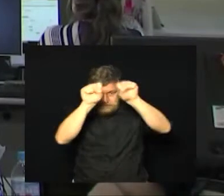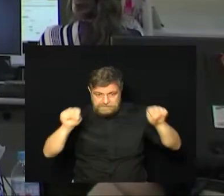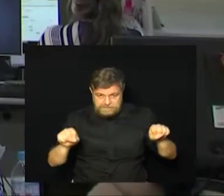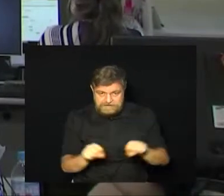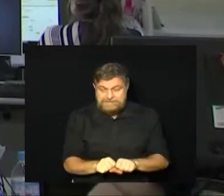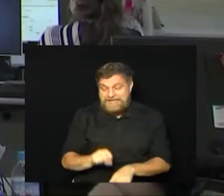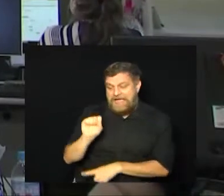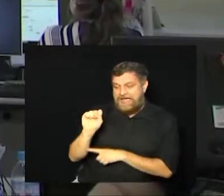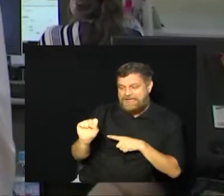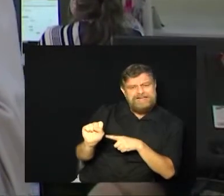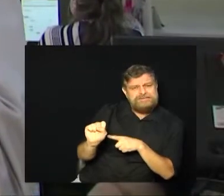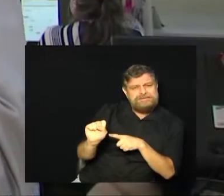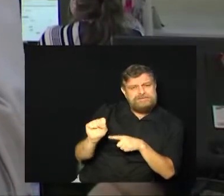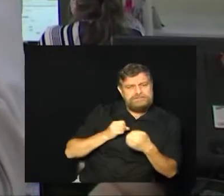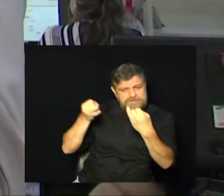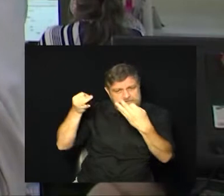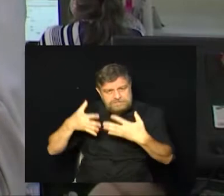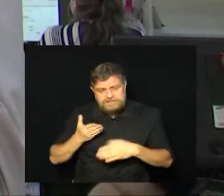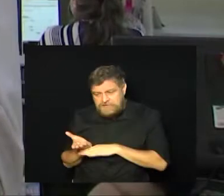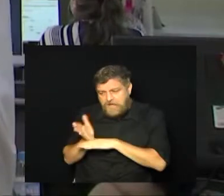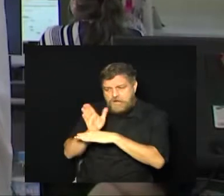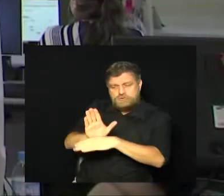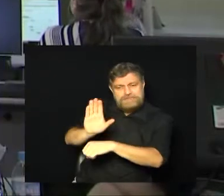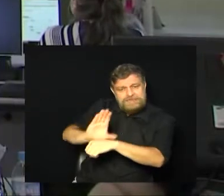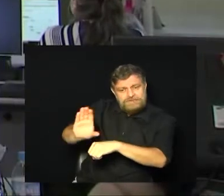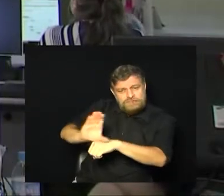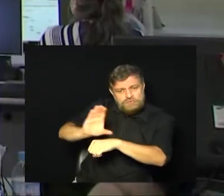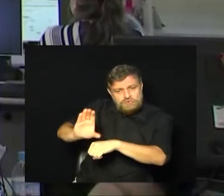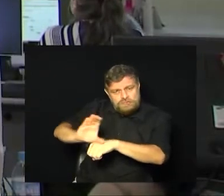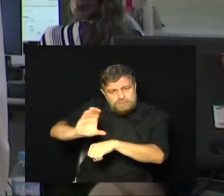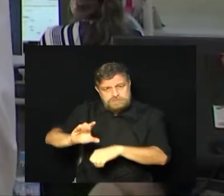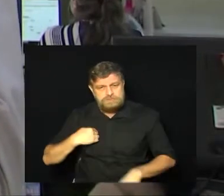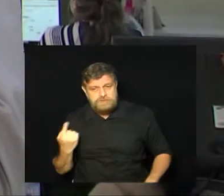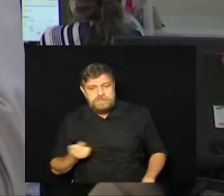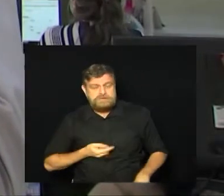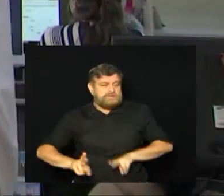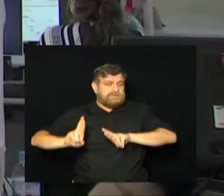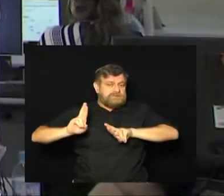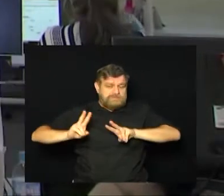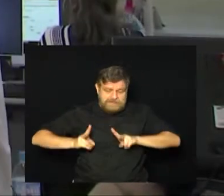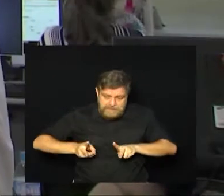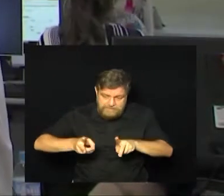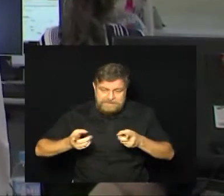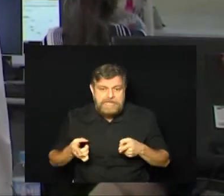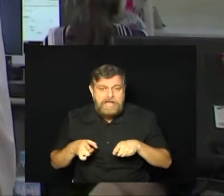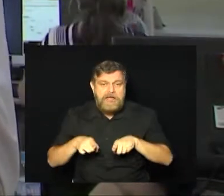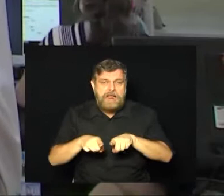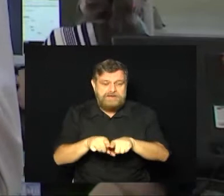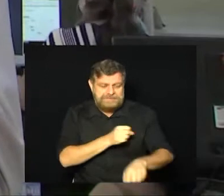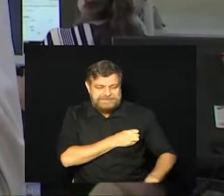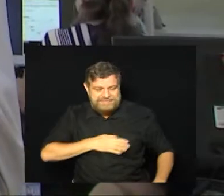nos tem ajudado muito nesses cursos, né? E a gente espera manter essa parceria para esse